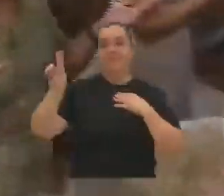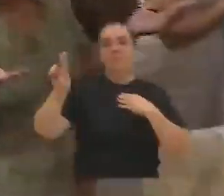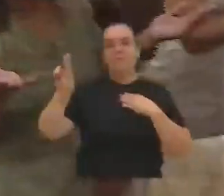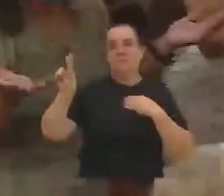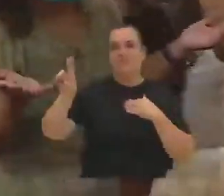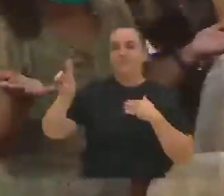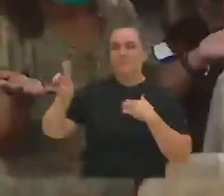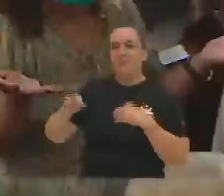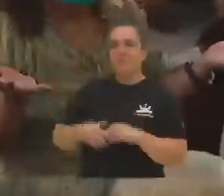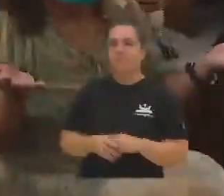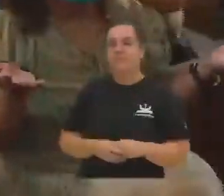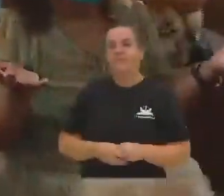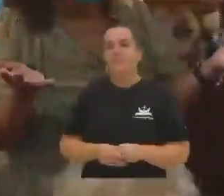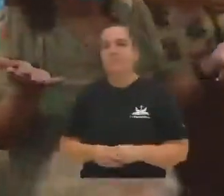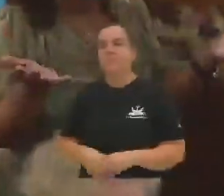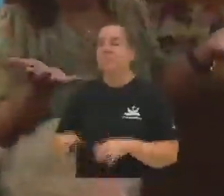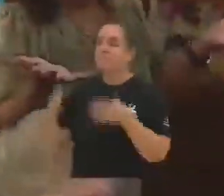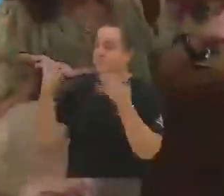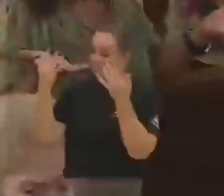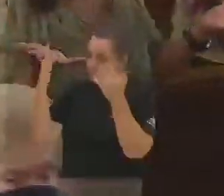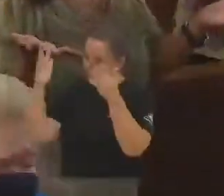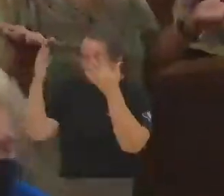do Senhor,